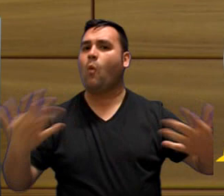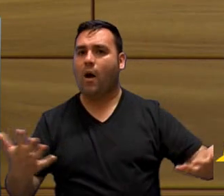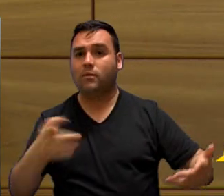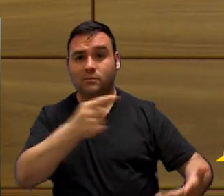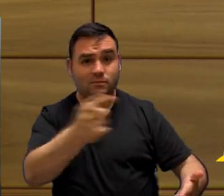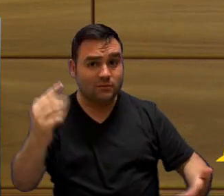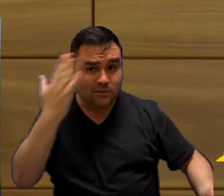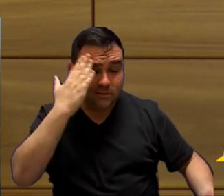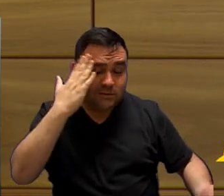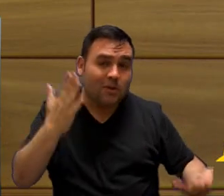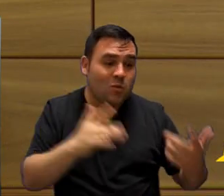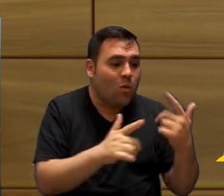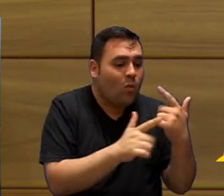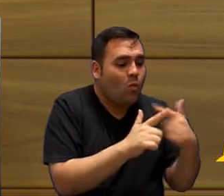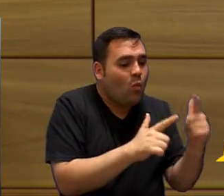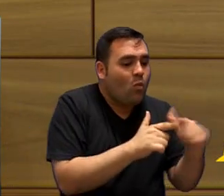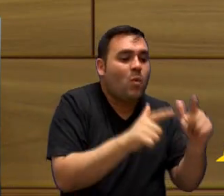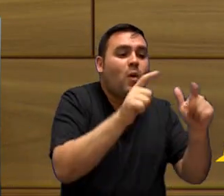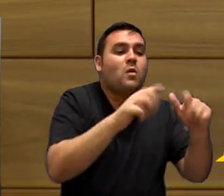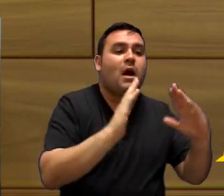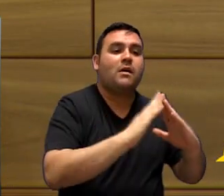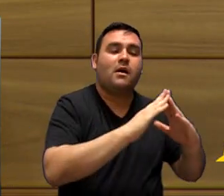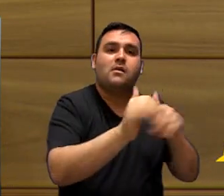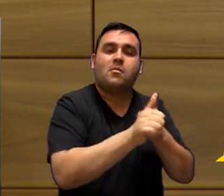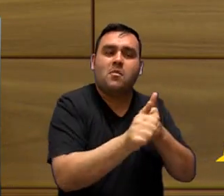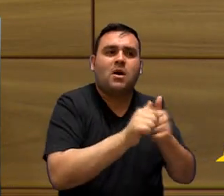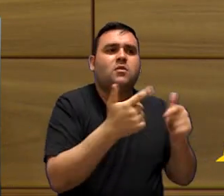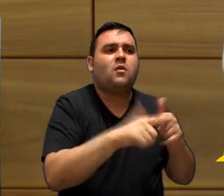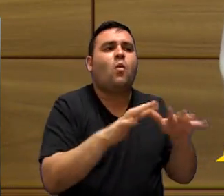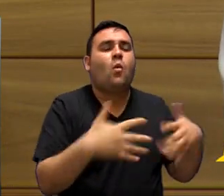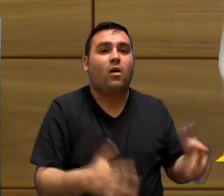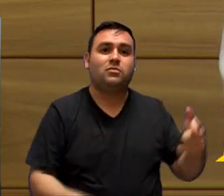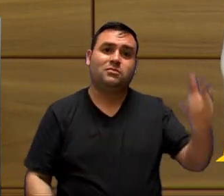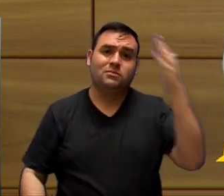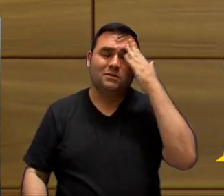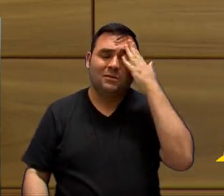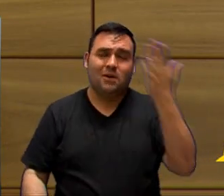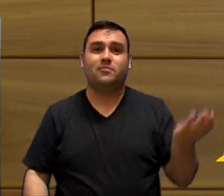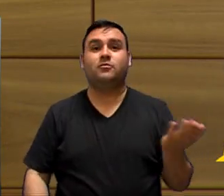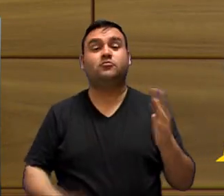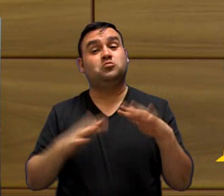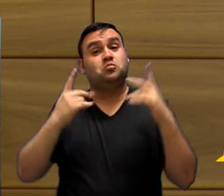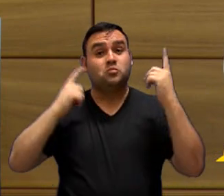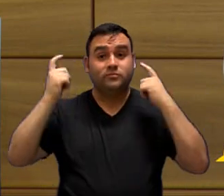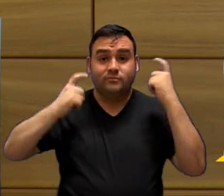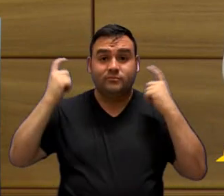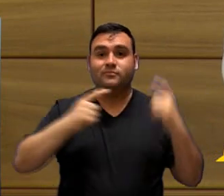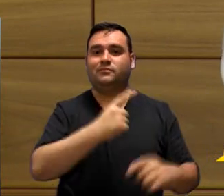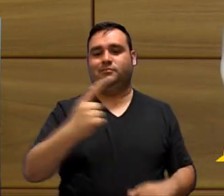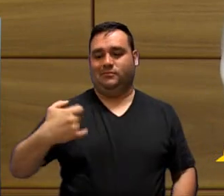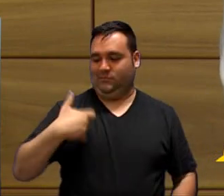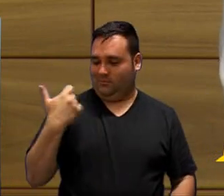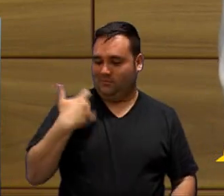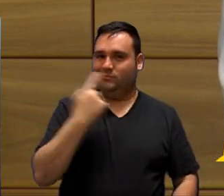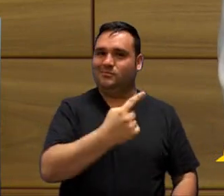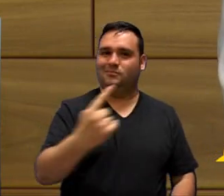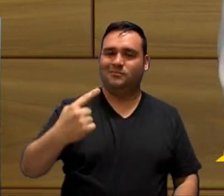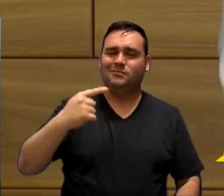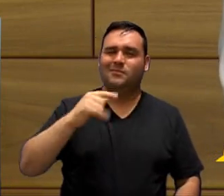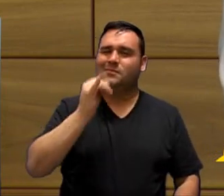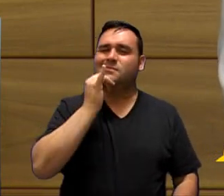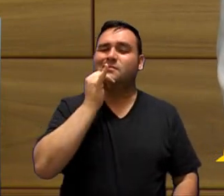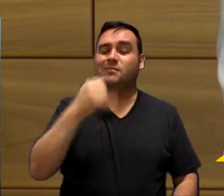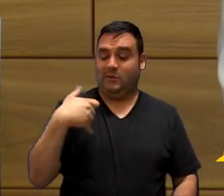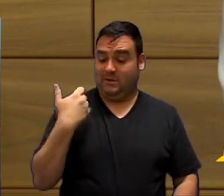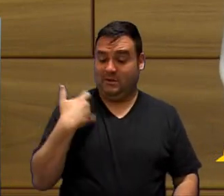vocês é que sabem quais são os problemas dos bairros que vocês moram, vocês é que sabem com as preocupações que cada idade tem. Na idade